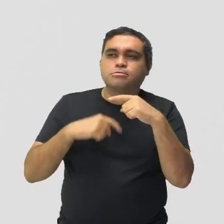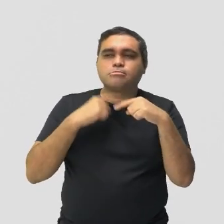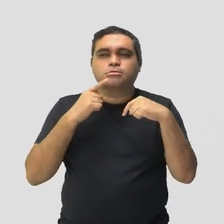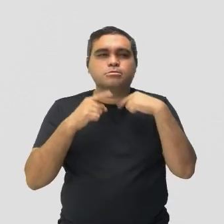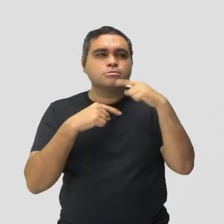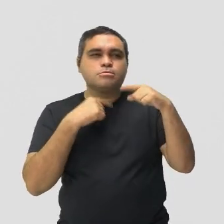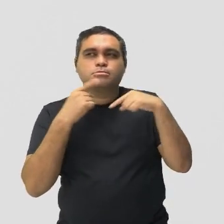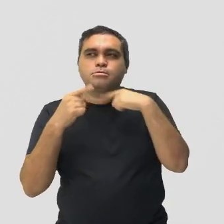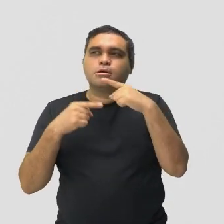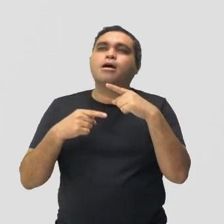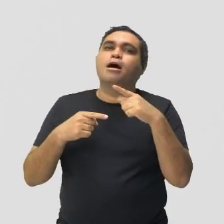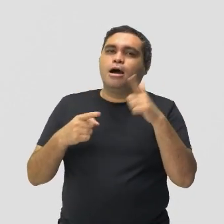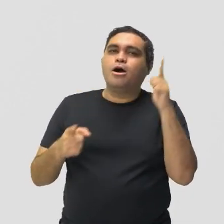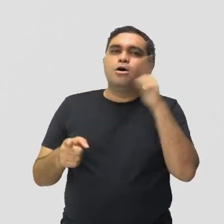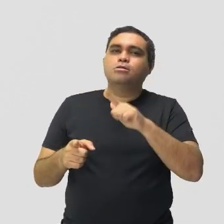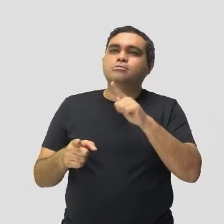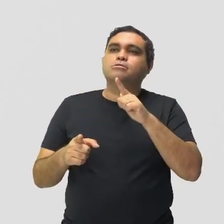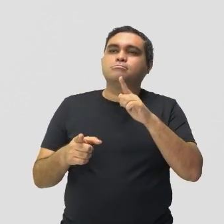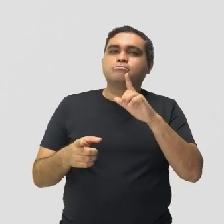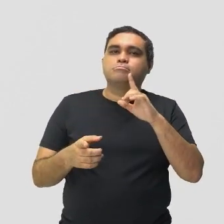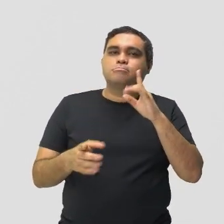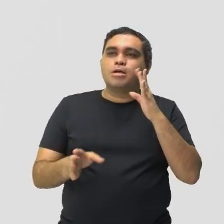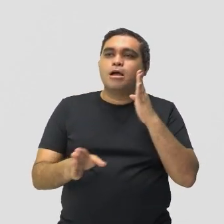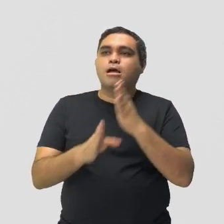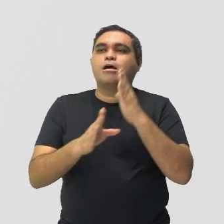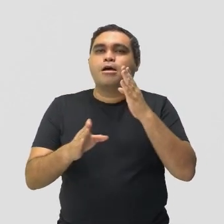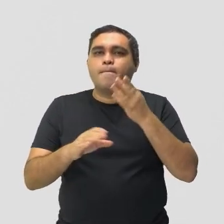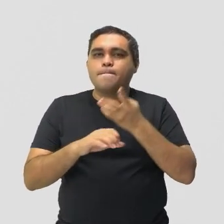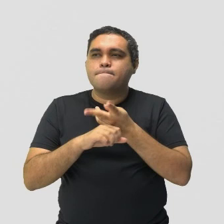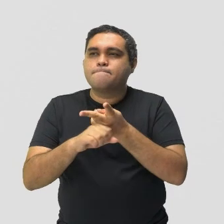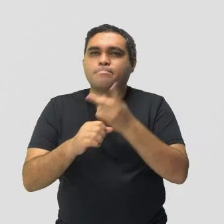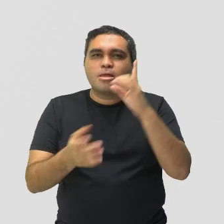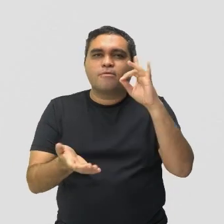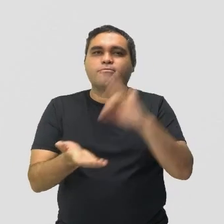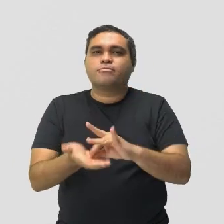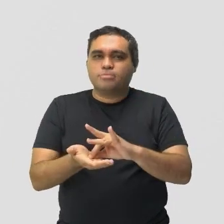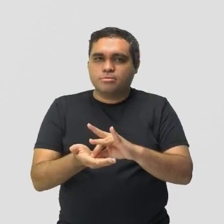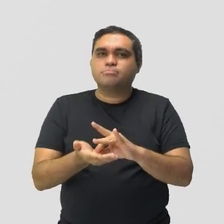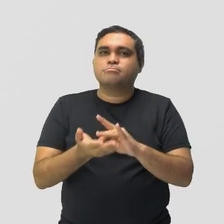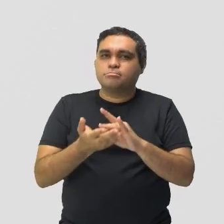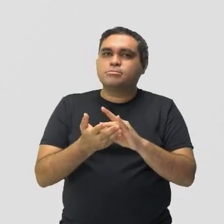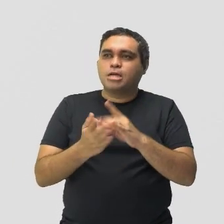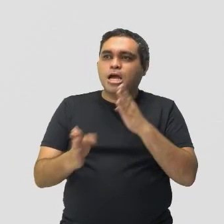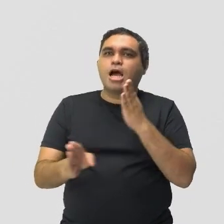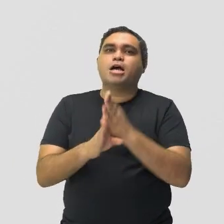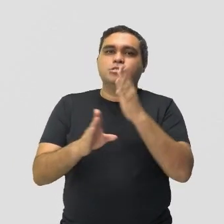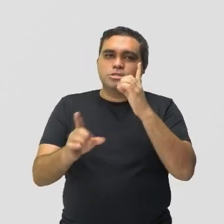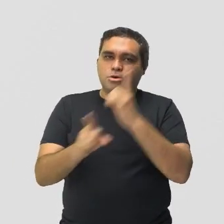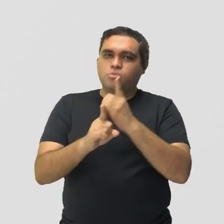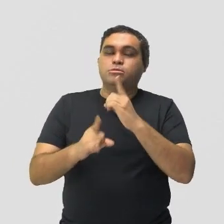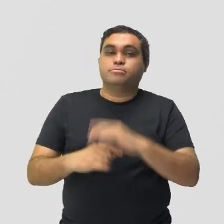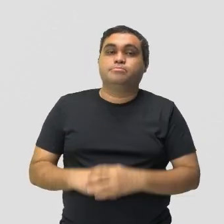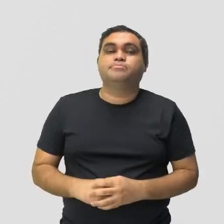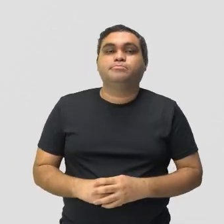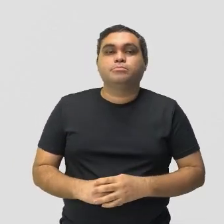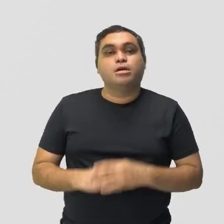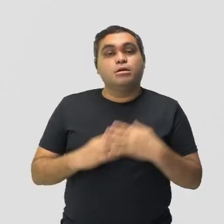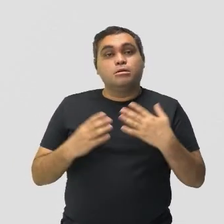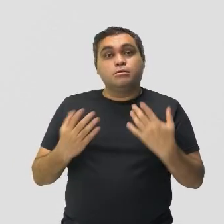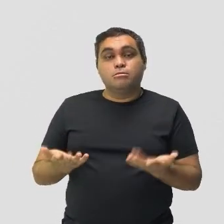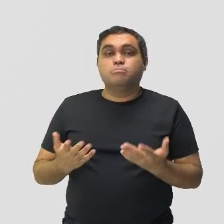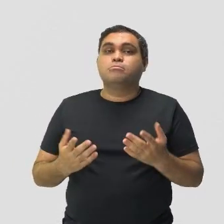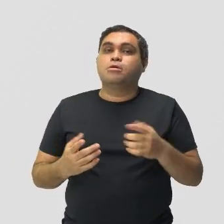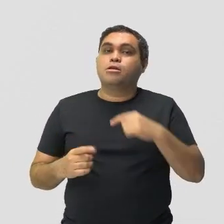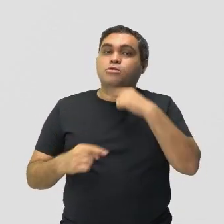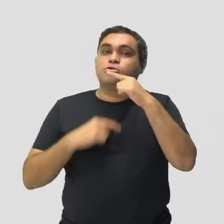pode buscar a verdade nessa investigação. Então ele vai colocar a dúvida